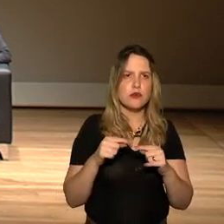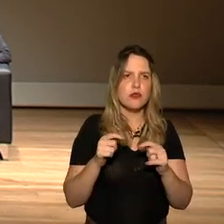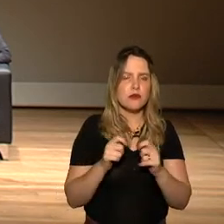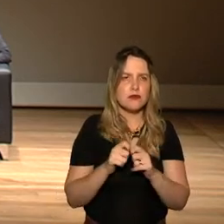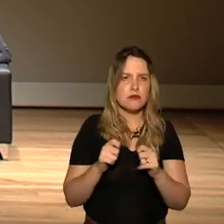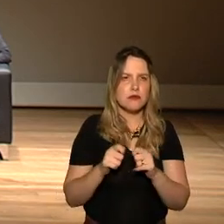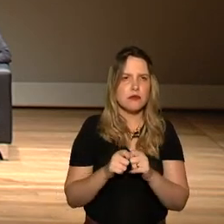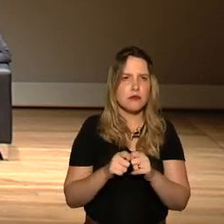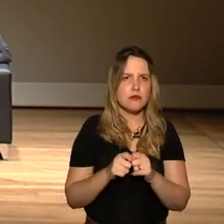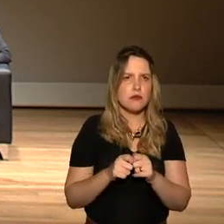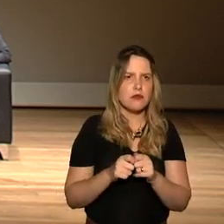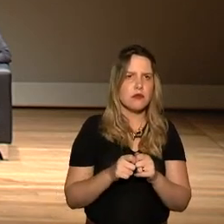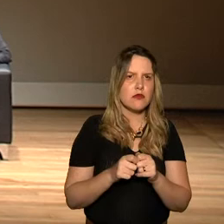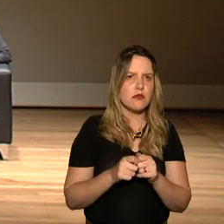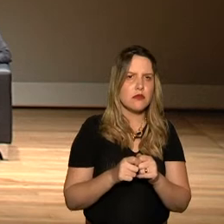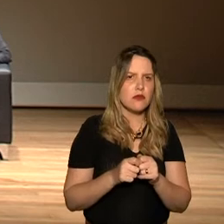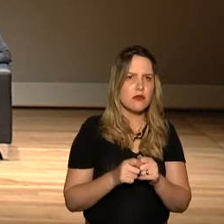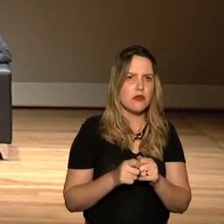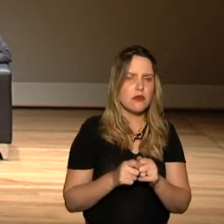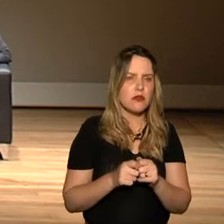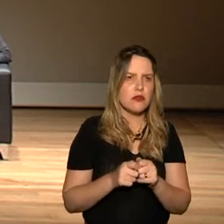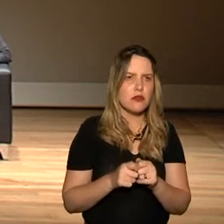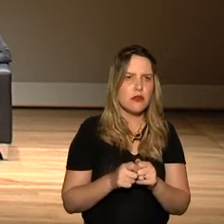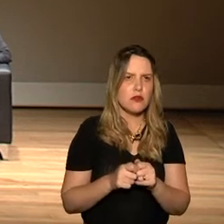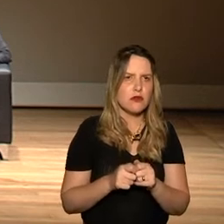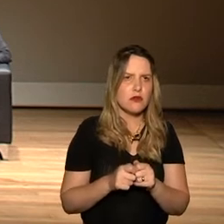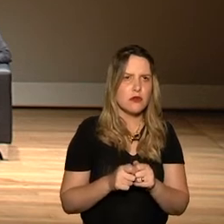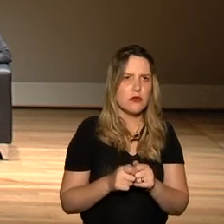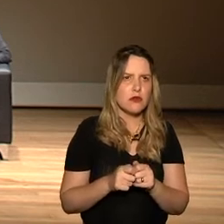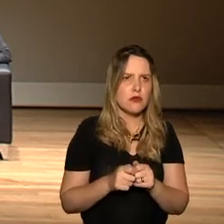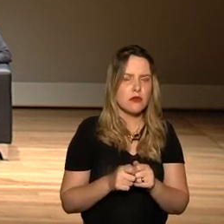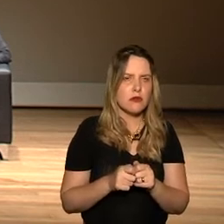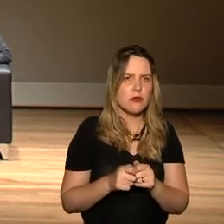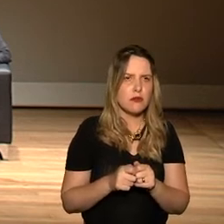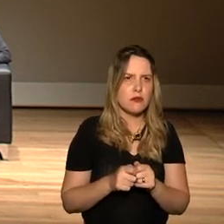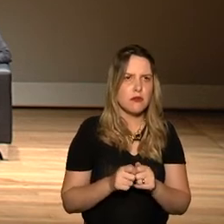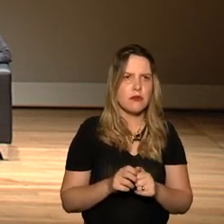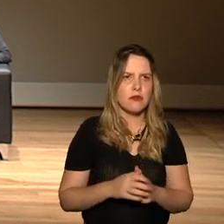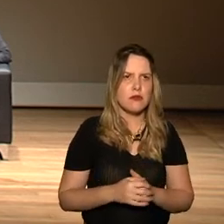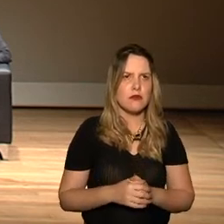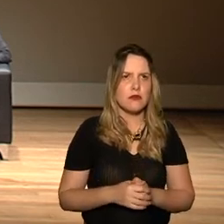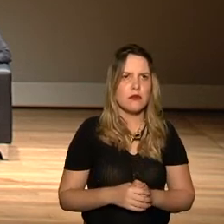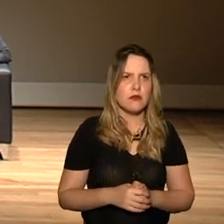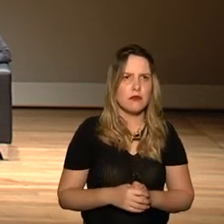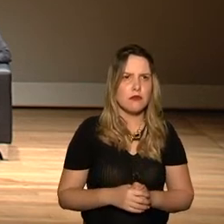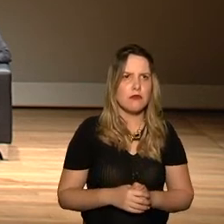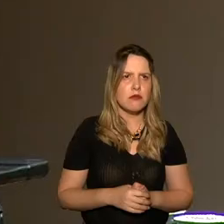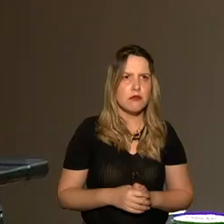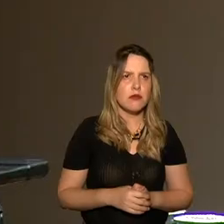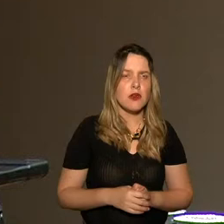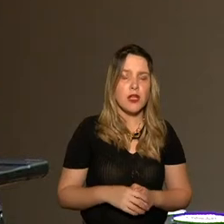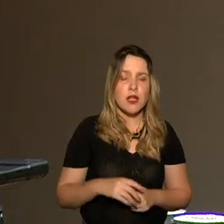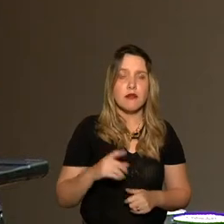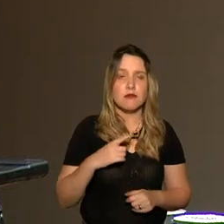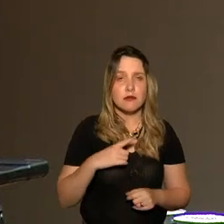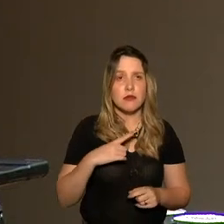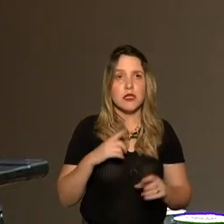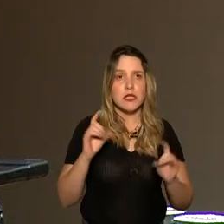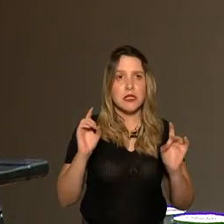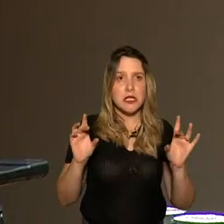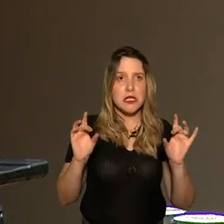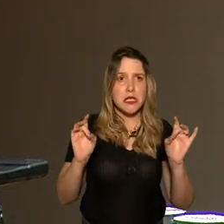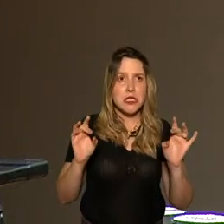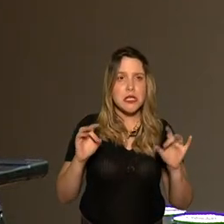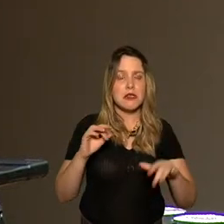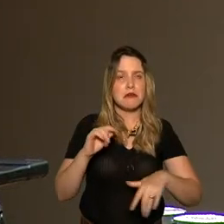mar de cultura que a gente tem exposição pelas mecanismos culturais que a gente tem hoje sim será que as instituições culturais tem que prestar